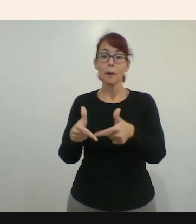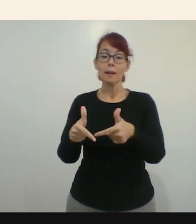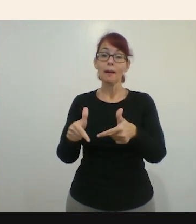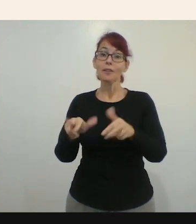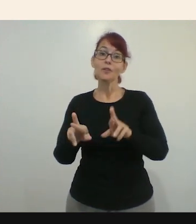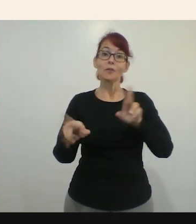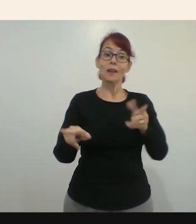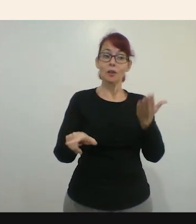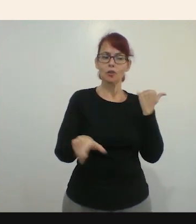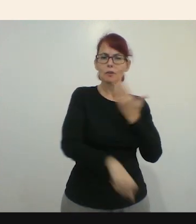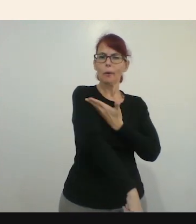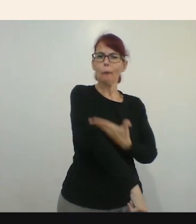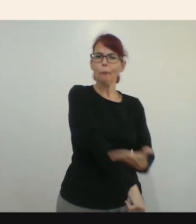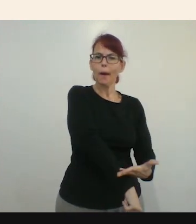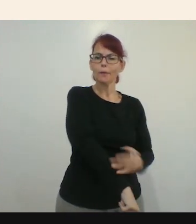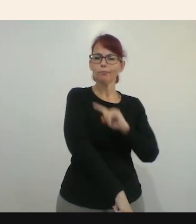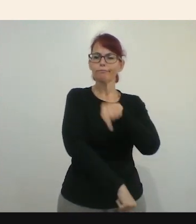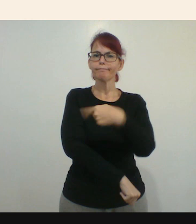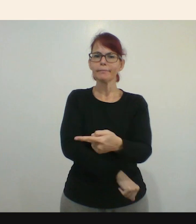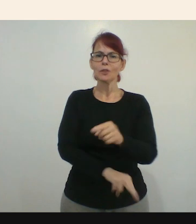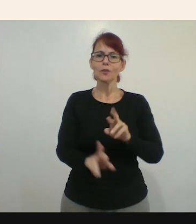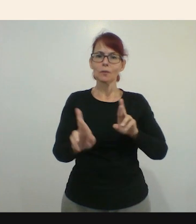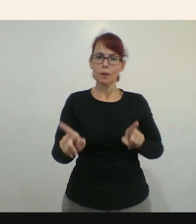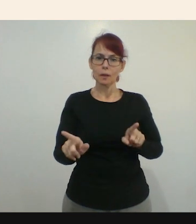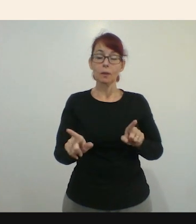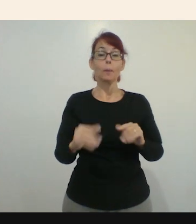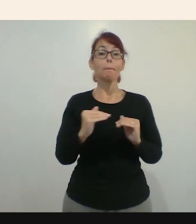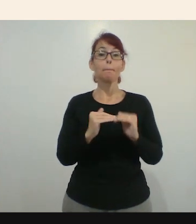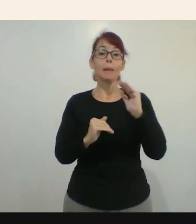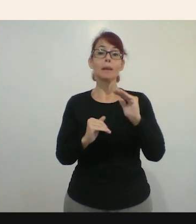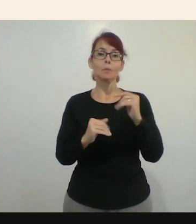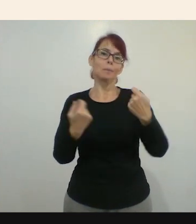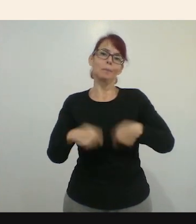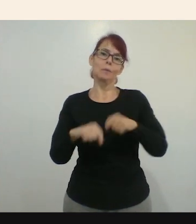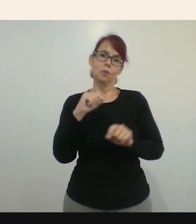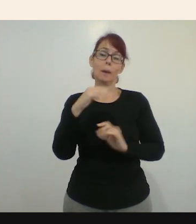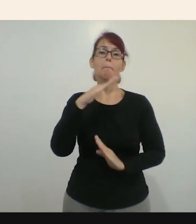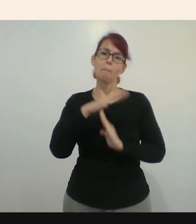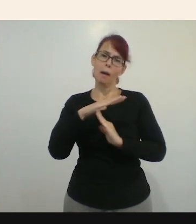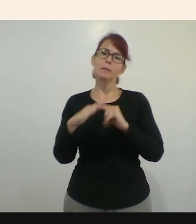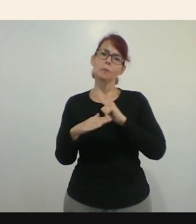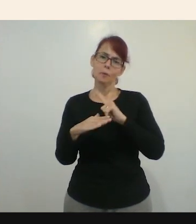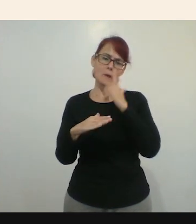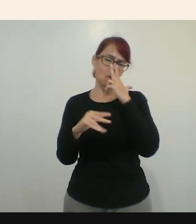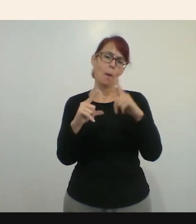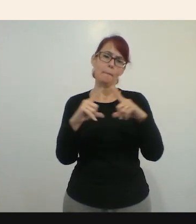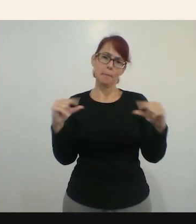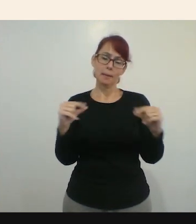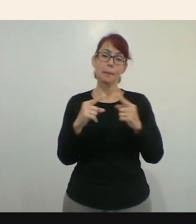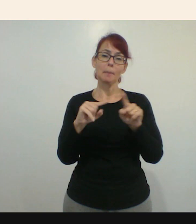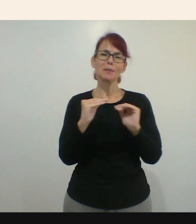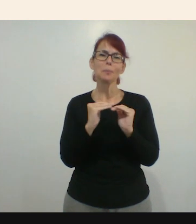estávamos acostumados até então. Então, a gente tem que pensar qual é o mínimo que ele precisa, né? O máximo nós teremos que estar lá em